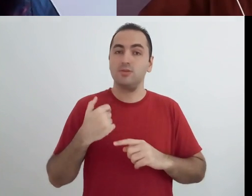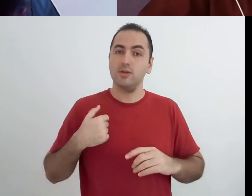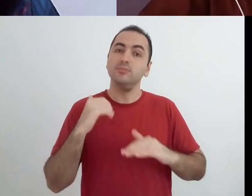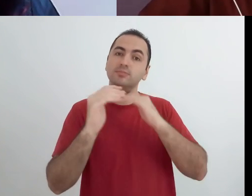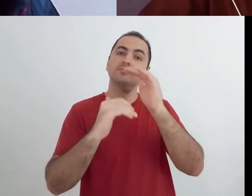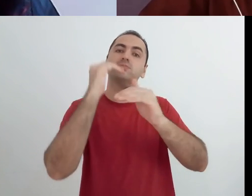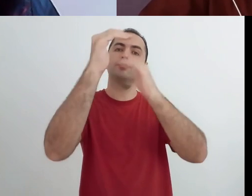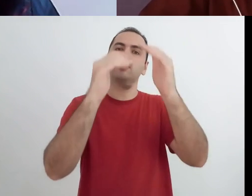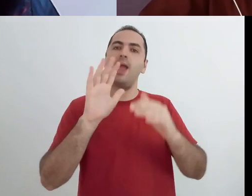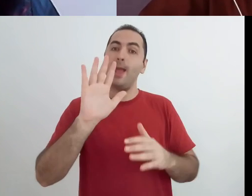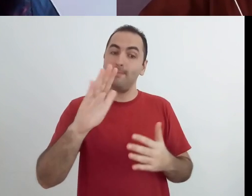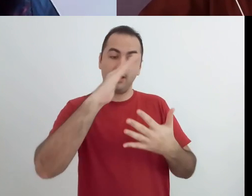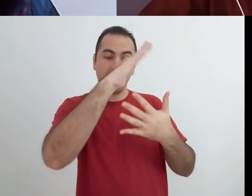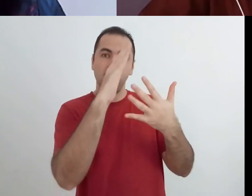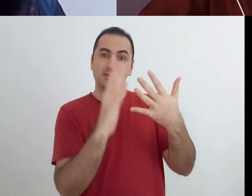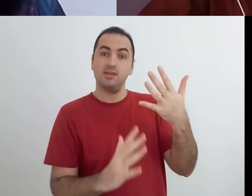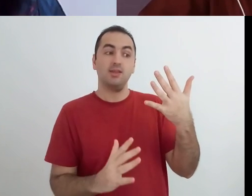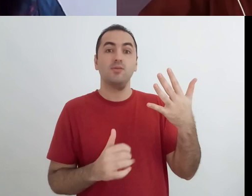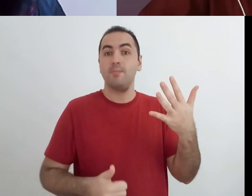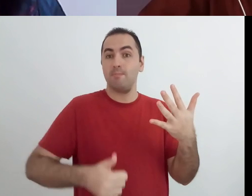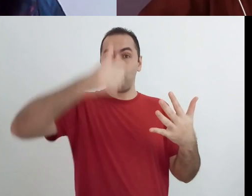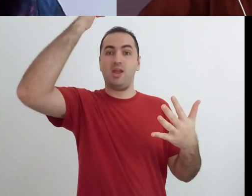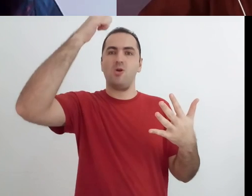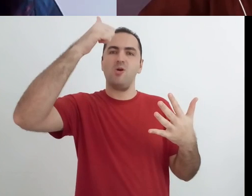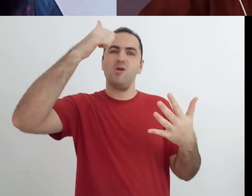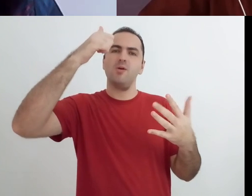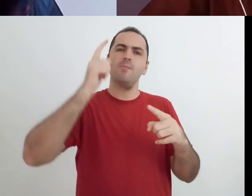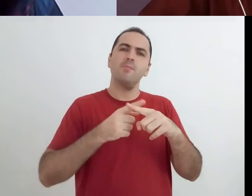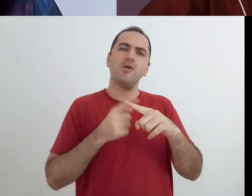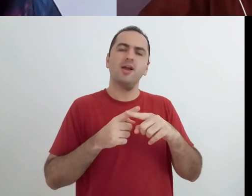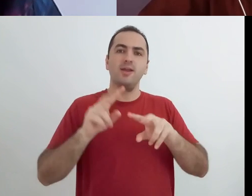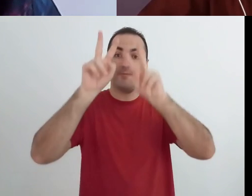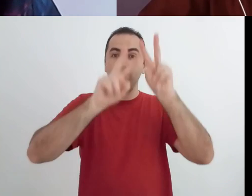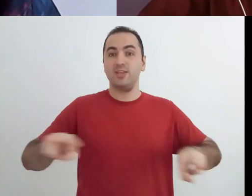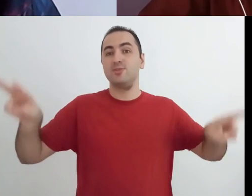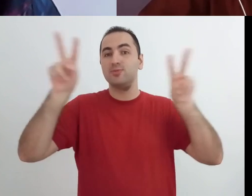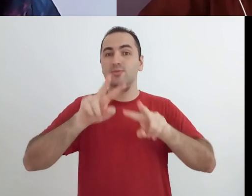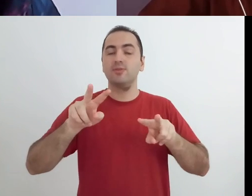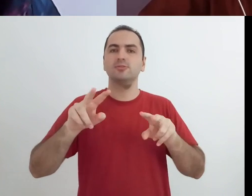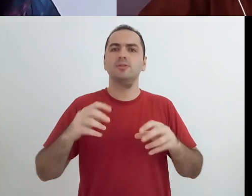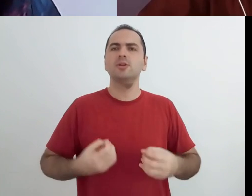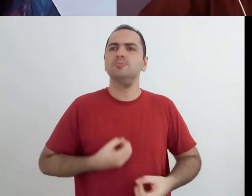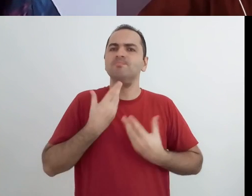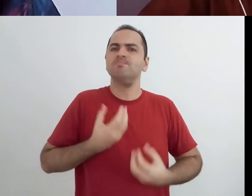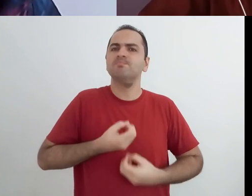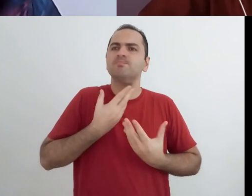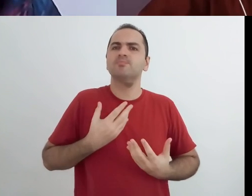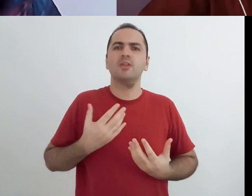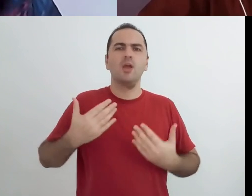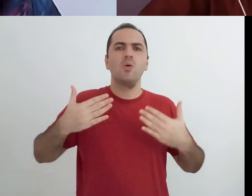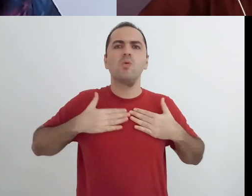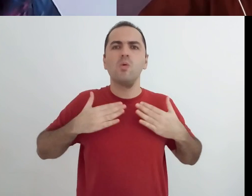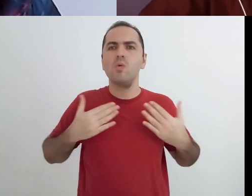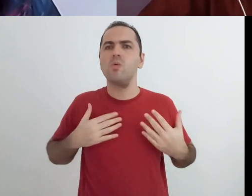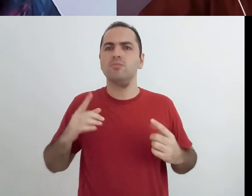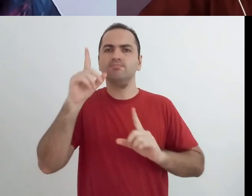Dela. Mas a língua de sinais, ela é uma língua diferente, porque ela é uma língua visual, você vai aprender a expressar mais com o seu corpo, né? Às vezes a